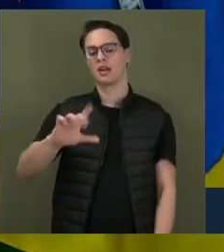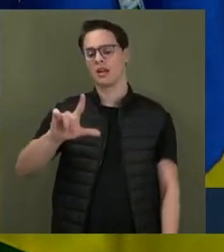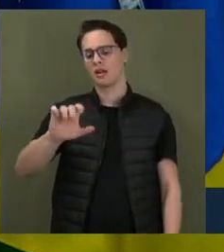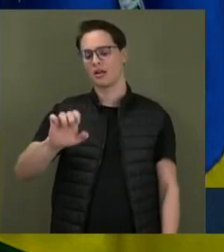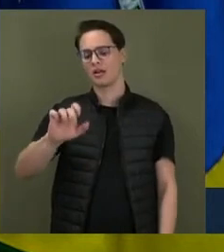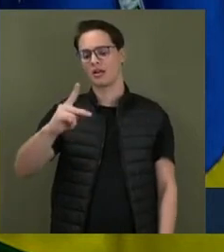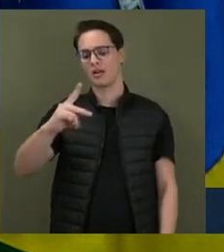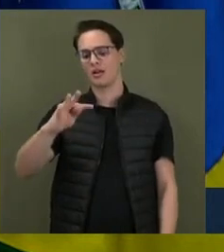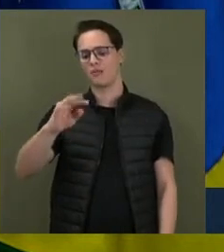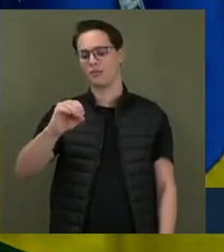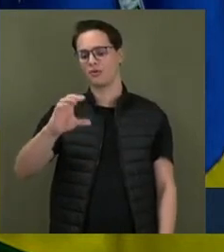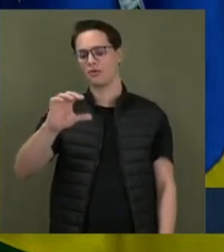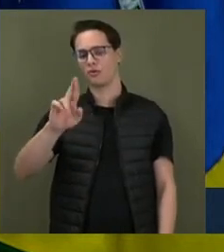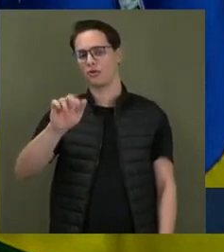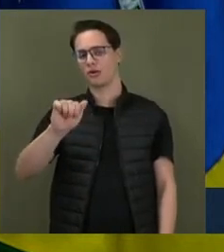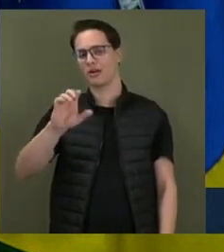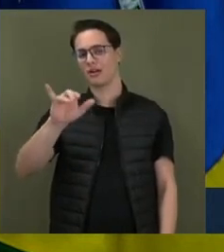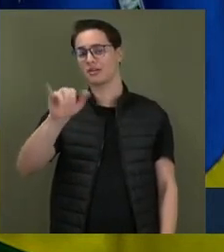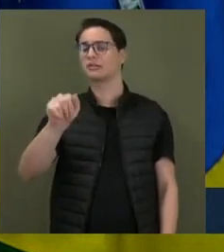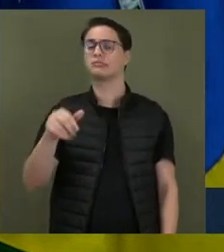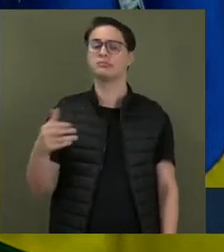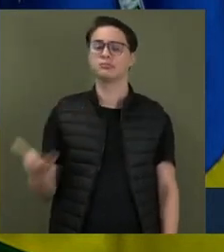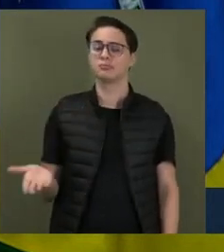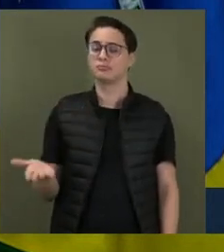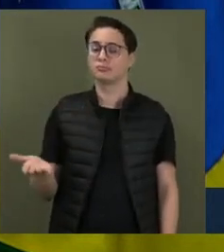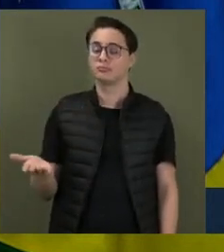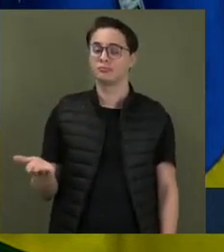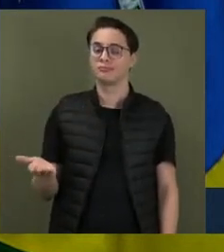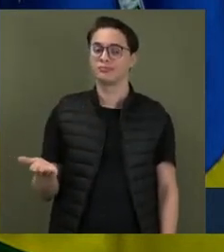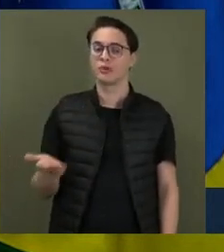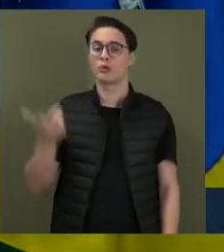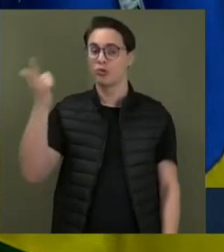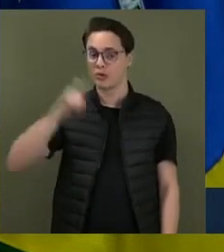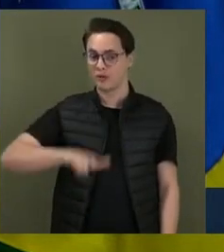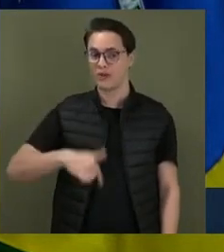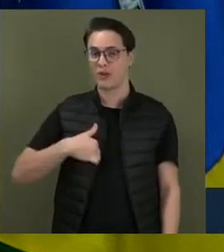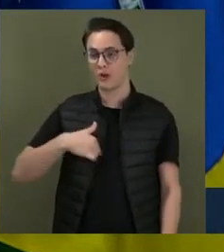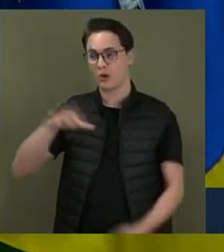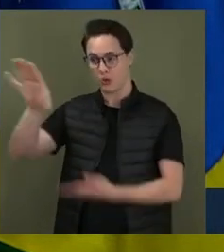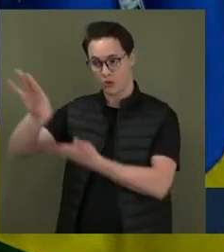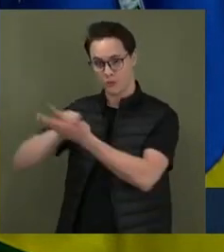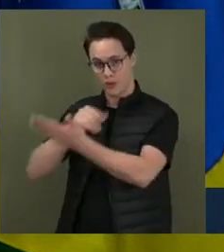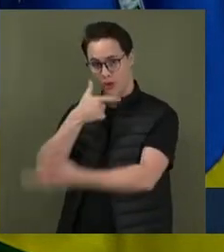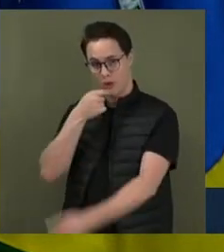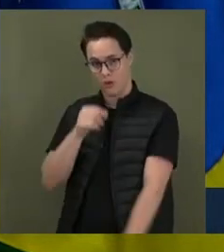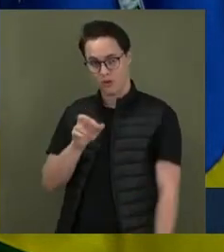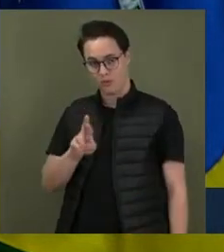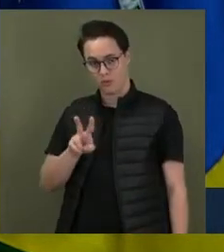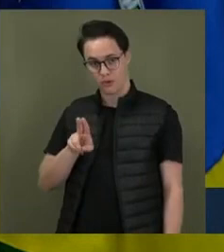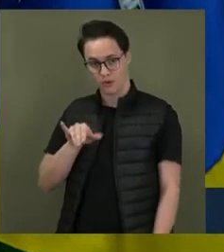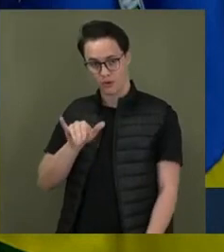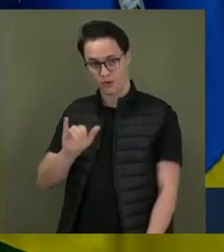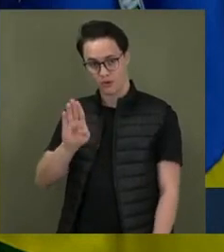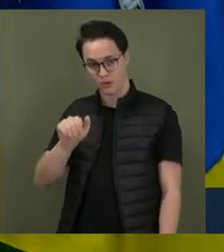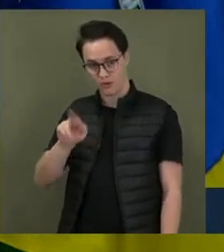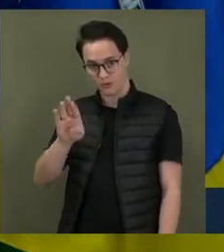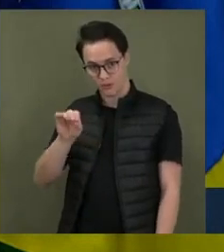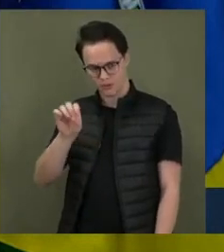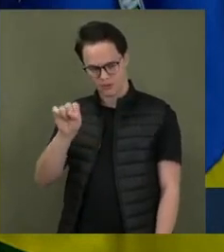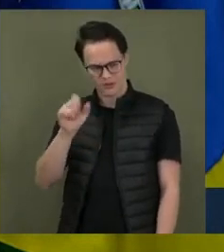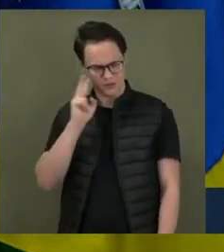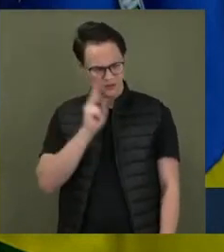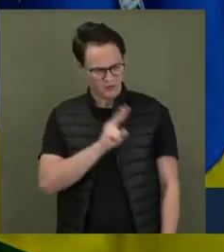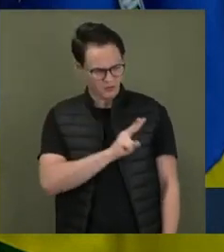na ocasião? Por essa razão, vale novamente citar o Rui Barbosa, de tanto ver triunfar nulidades, de tanto